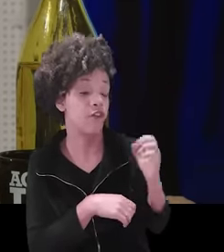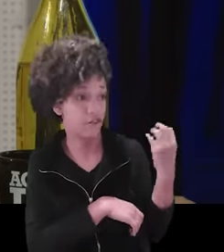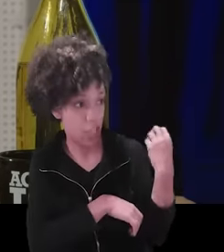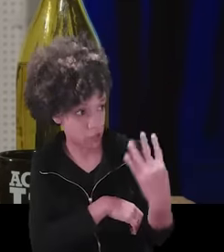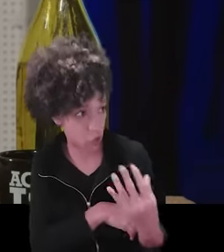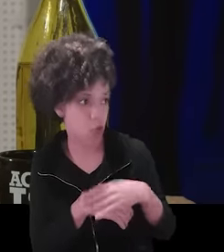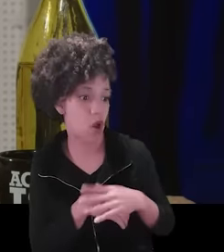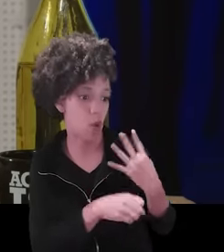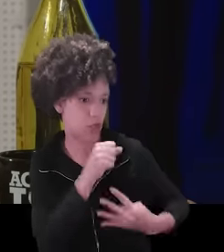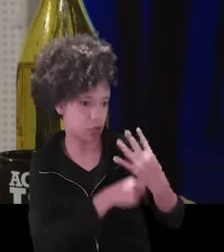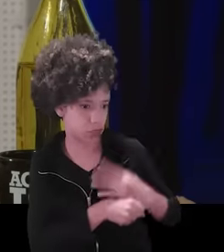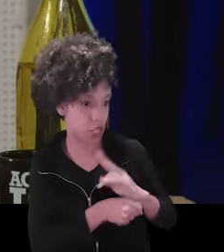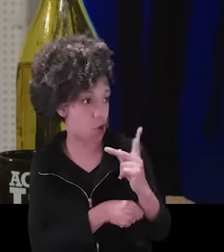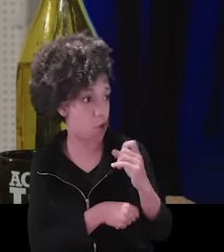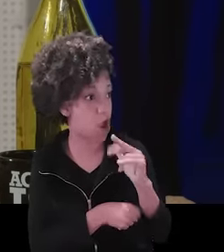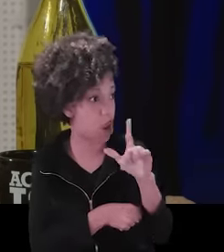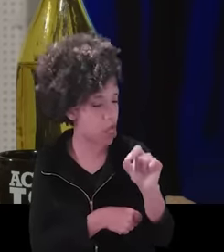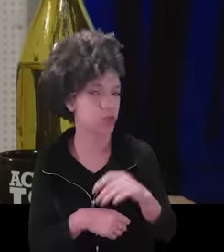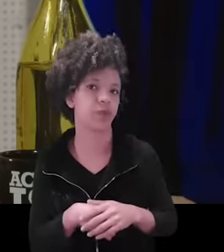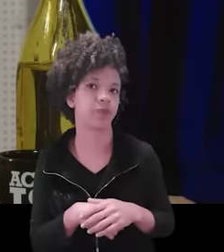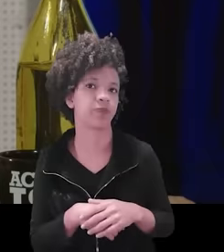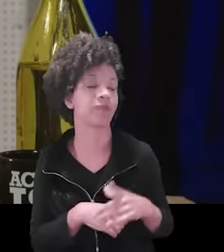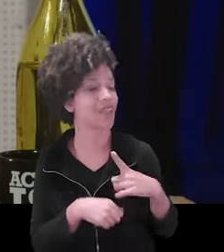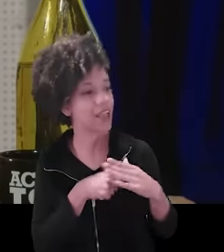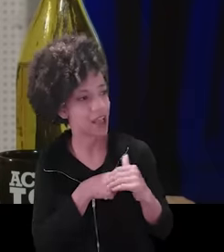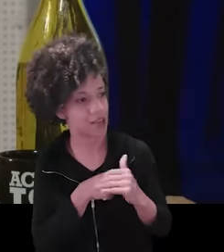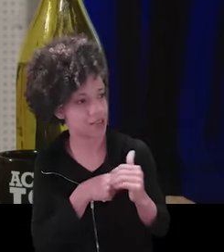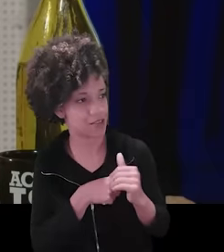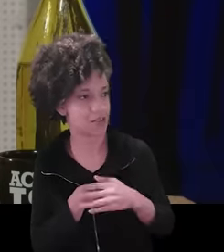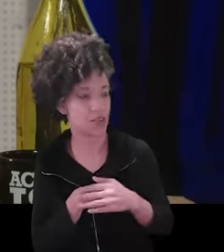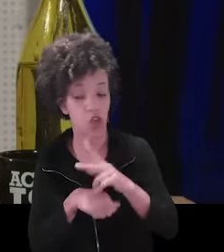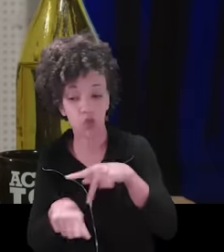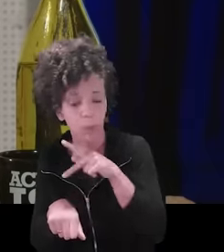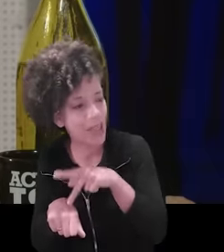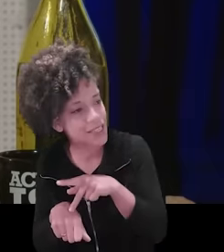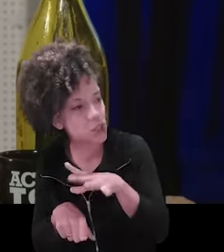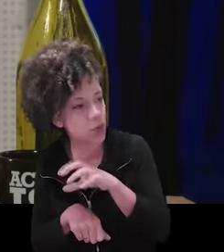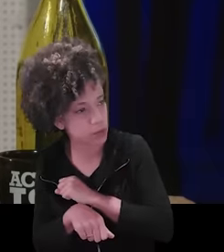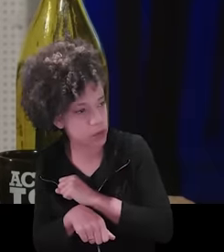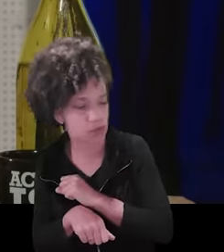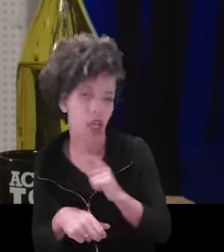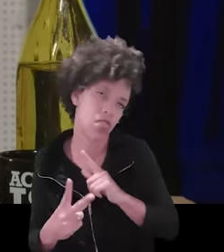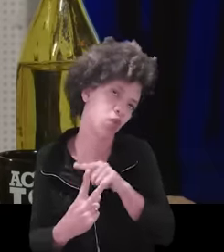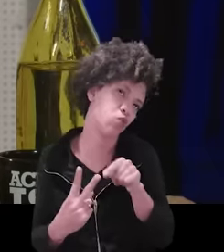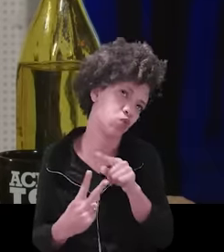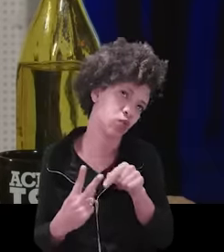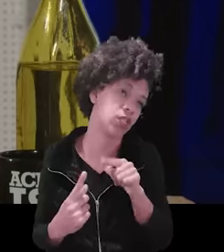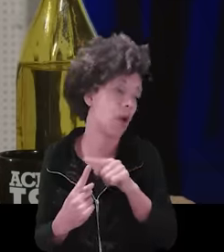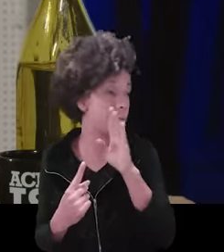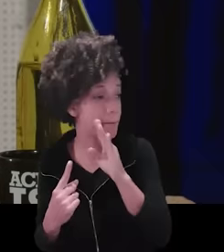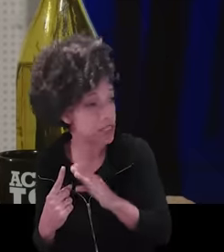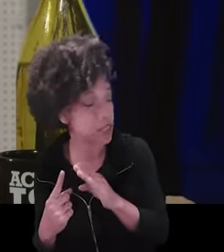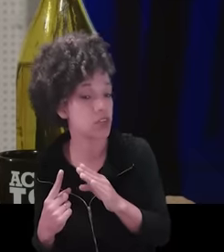foi para Orlando né há 4 anos atrás a gente tava assim a gente fica carente do país tem tem dos dois né